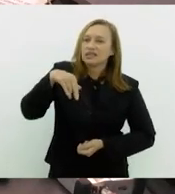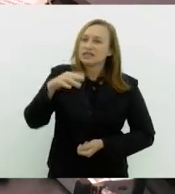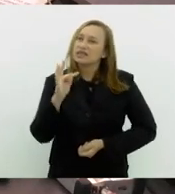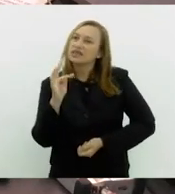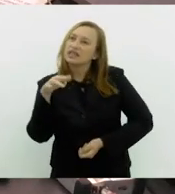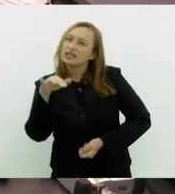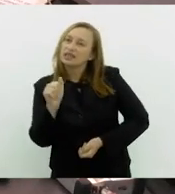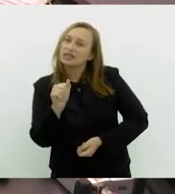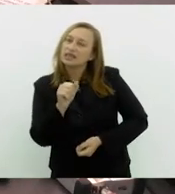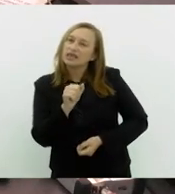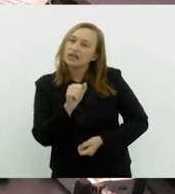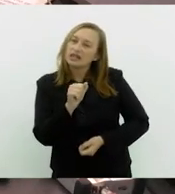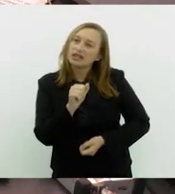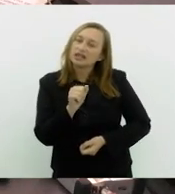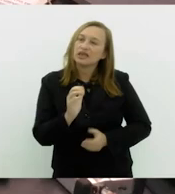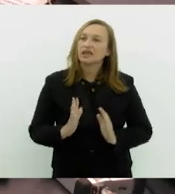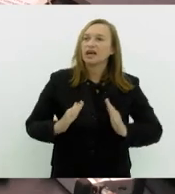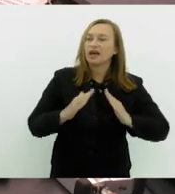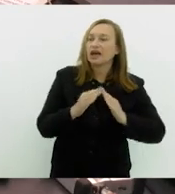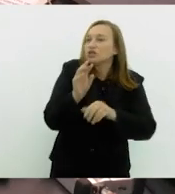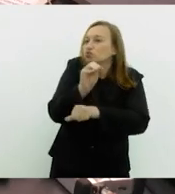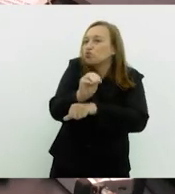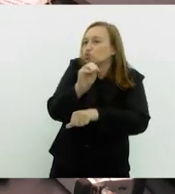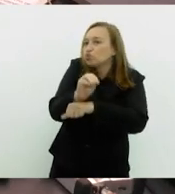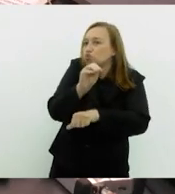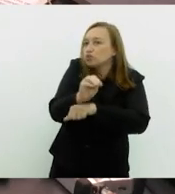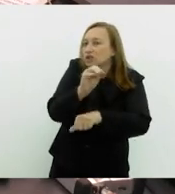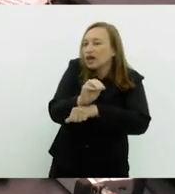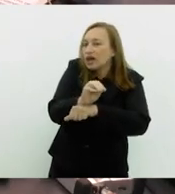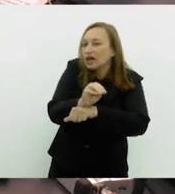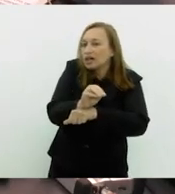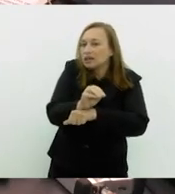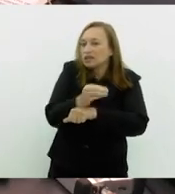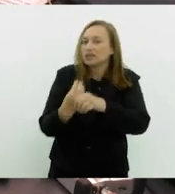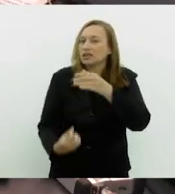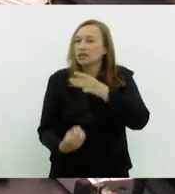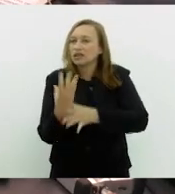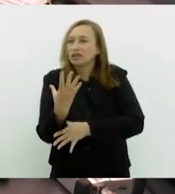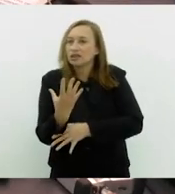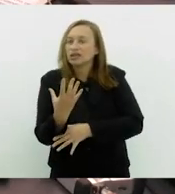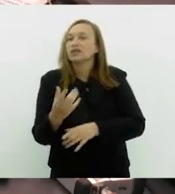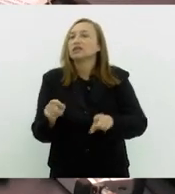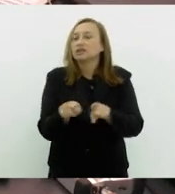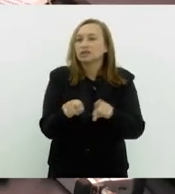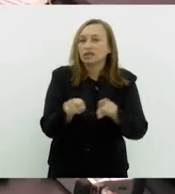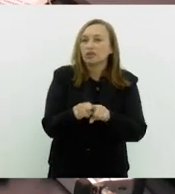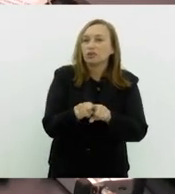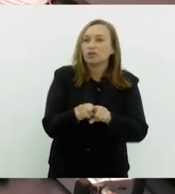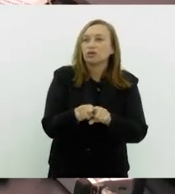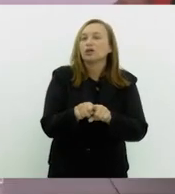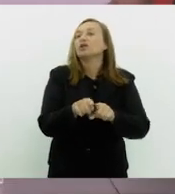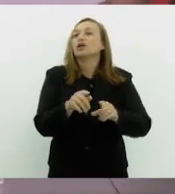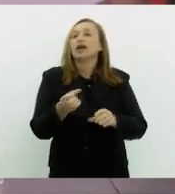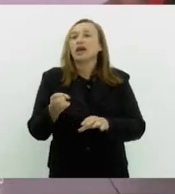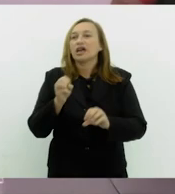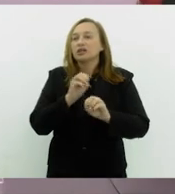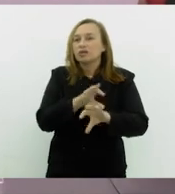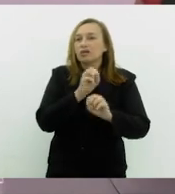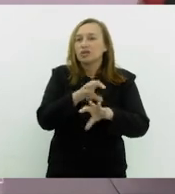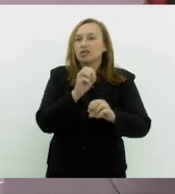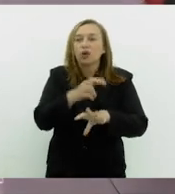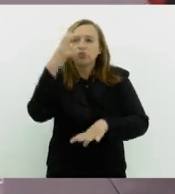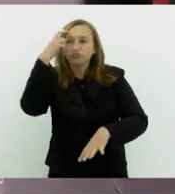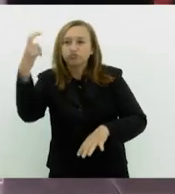educadora popular, fundadora da Casa Cuidado e mestranda no programa de pós-graduação em Educação, Cultura